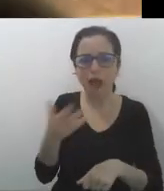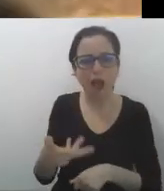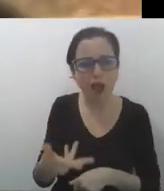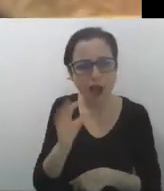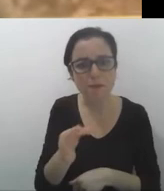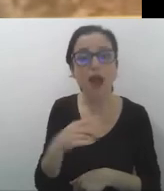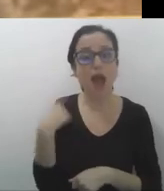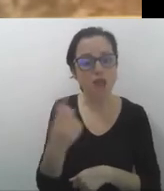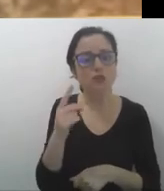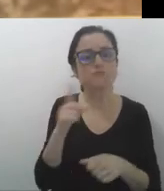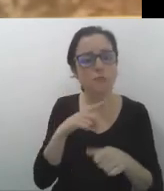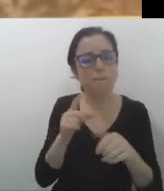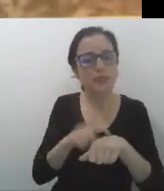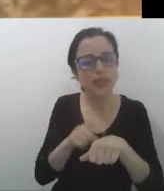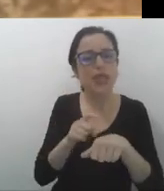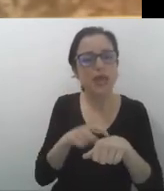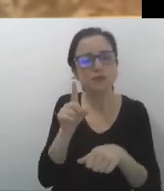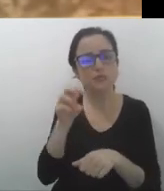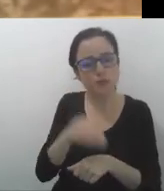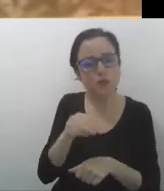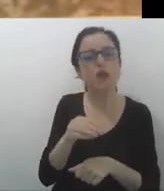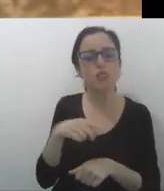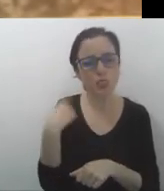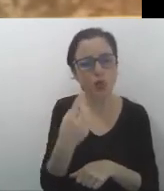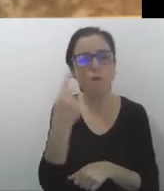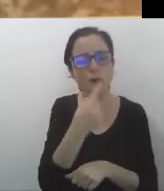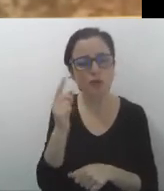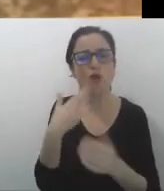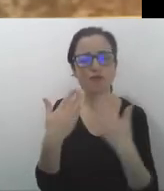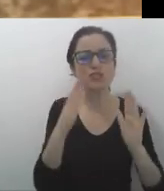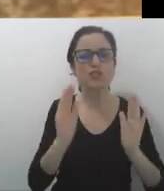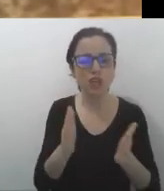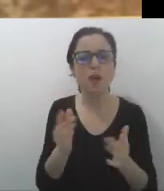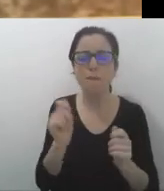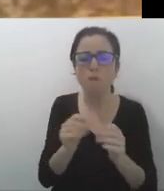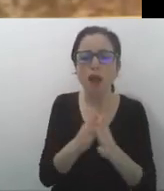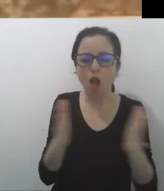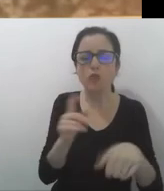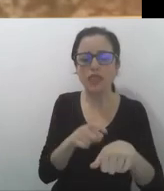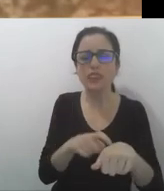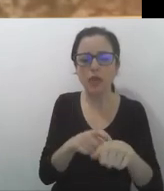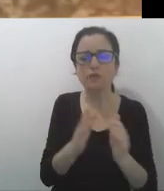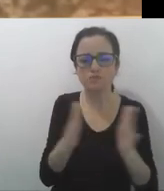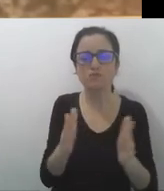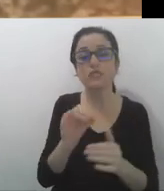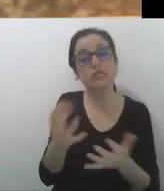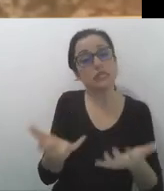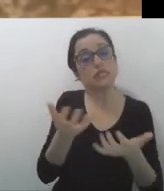está se aproximando daqui a uns 15 minutos da nossa uma hora de conversa, acho que a gente pode estender um pouco. E aí,